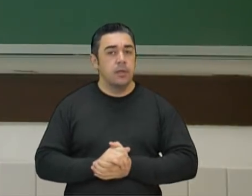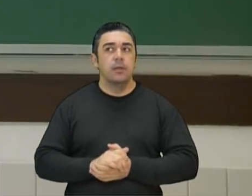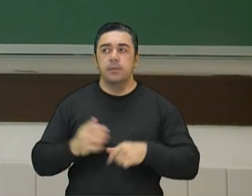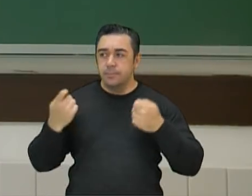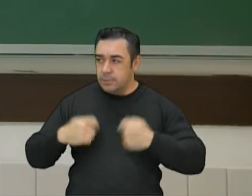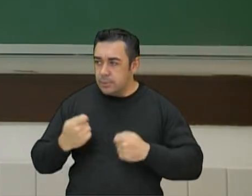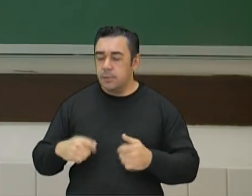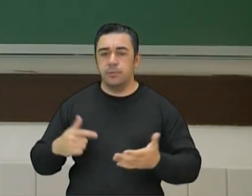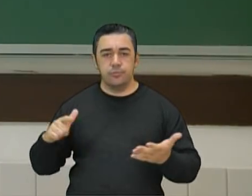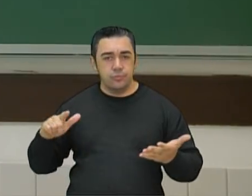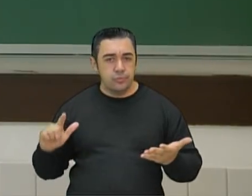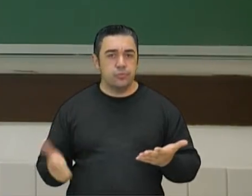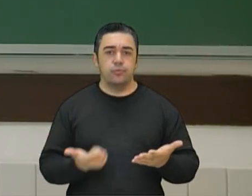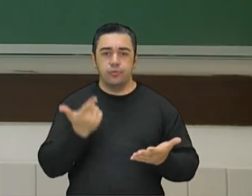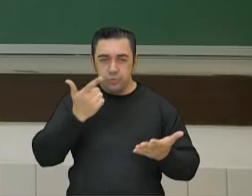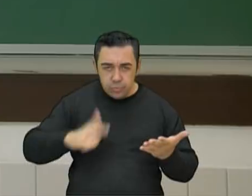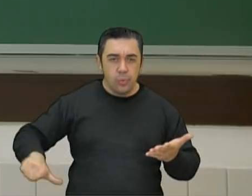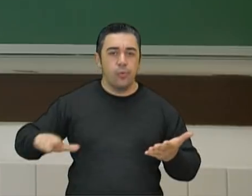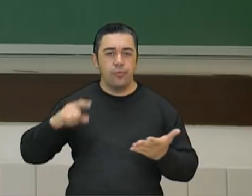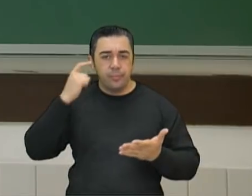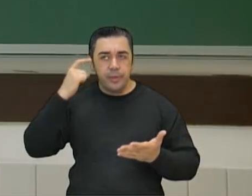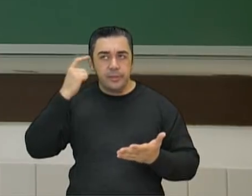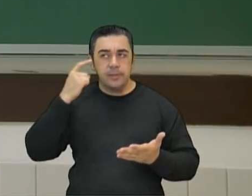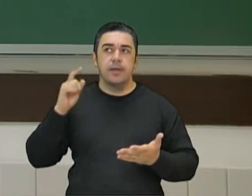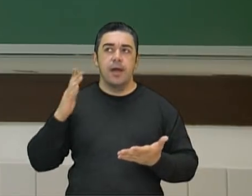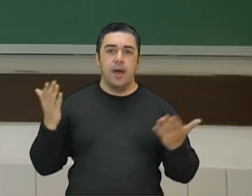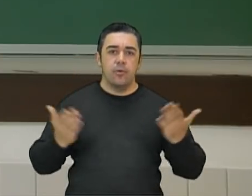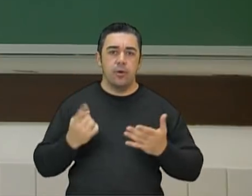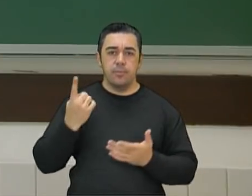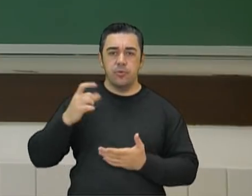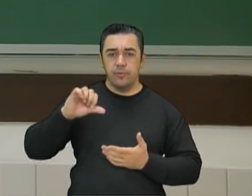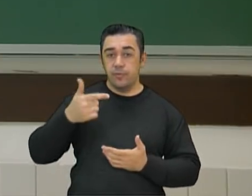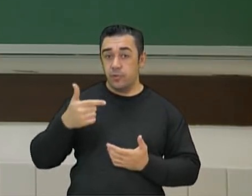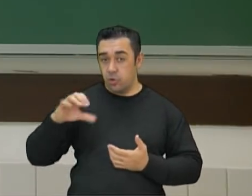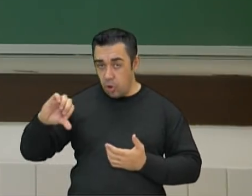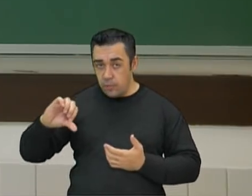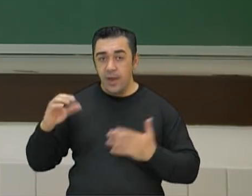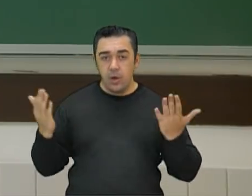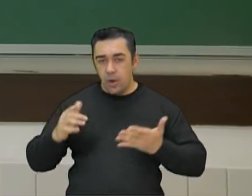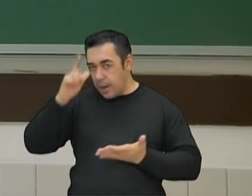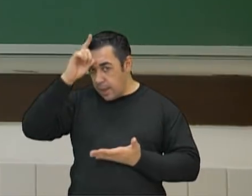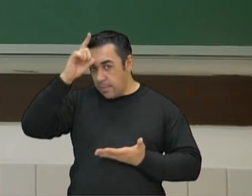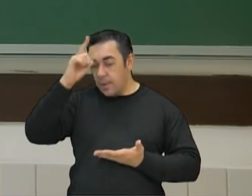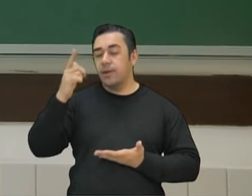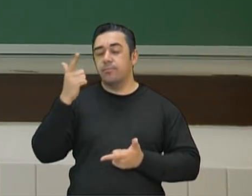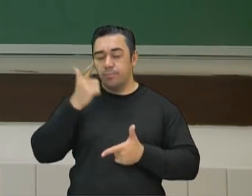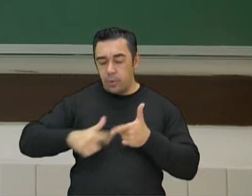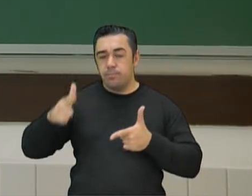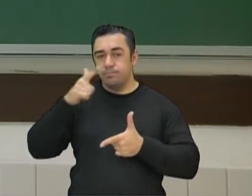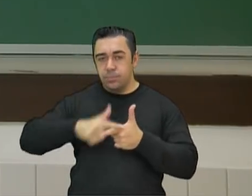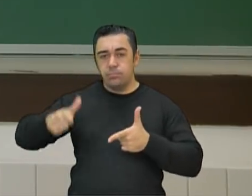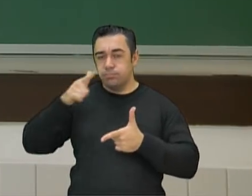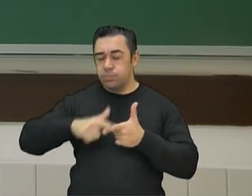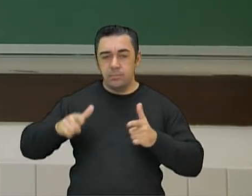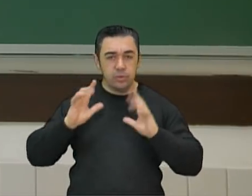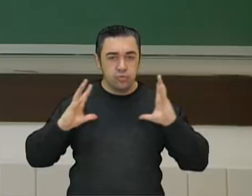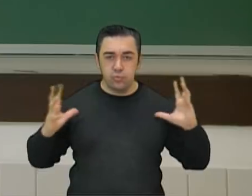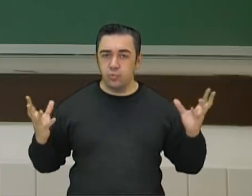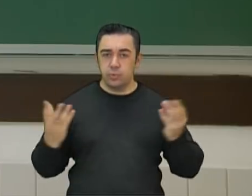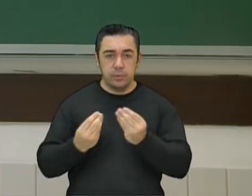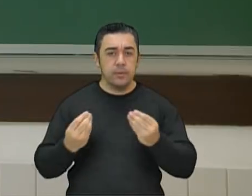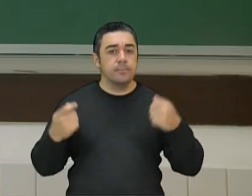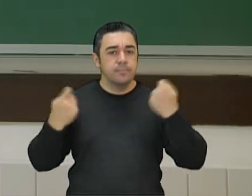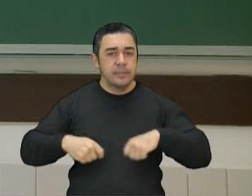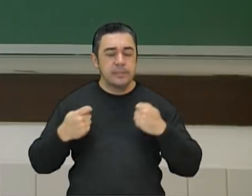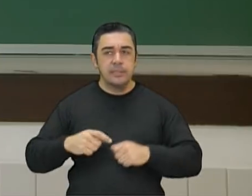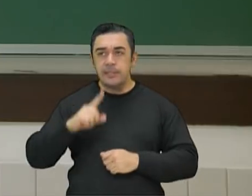crise, que agora tem mais a ver com a crise de 1929. A Alemanha está de novo mergulhada no caos. Então precisamos